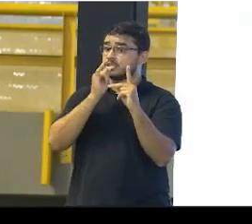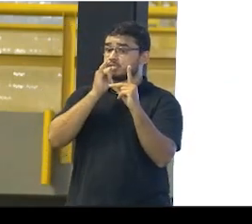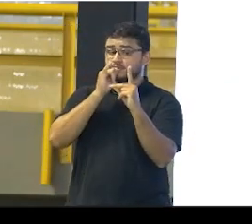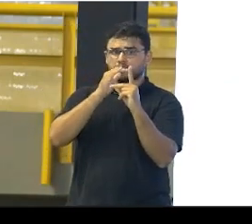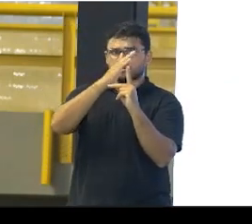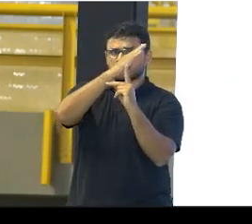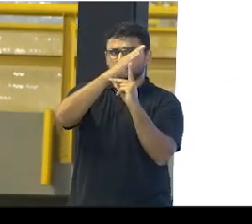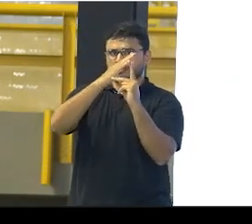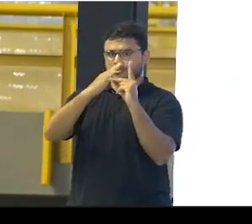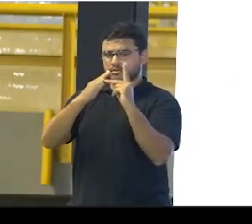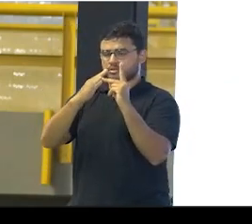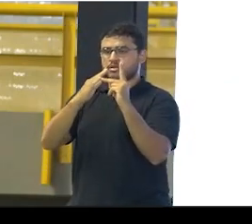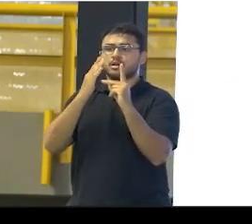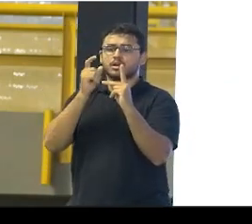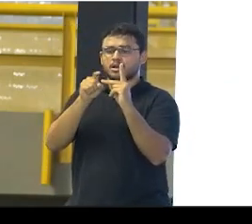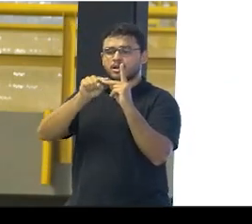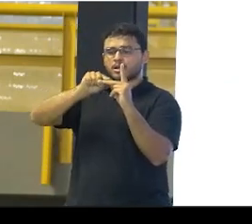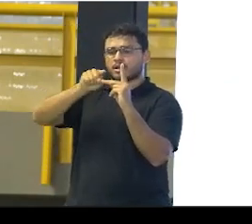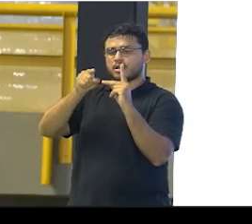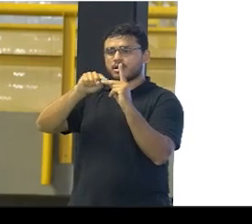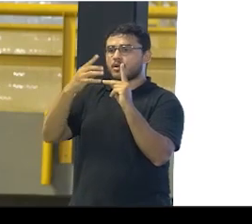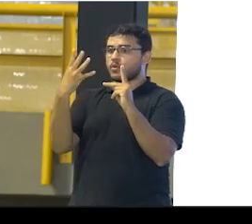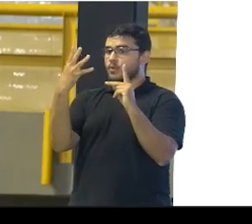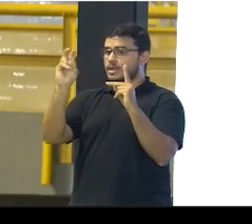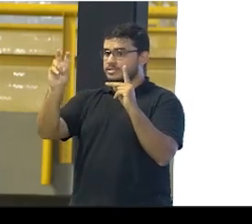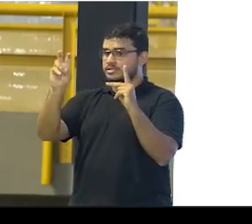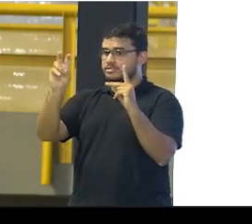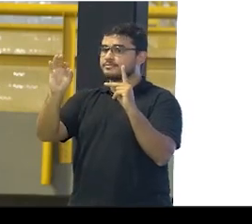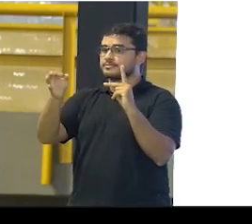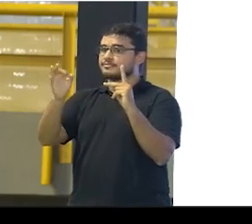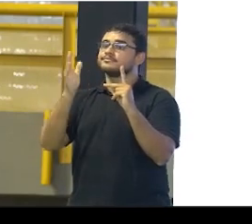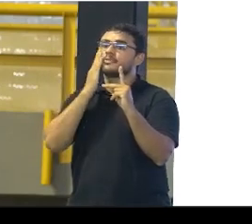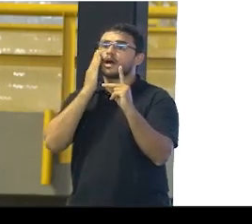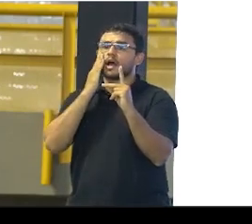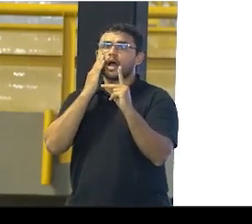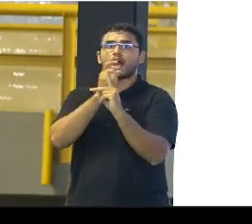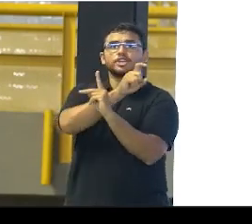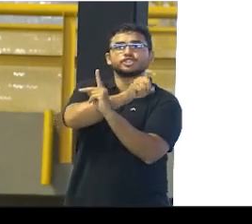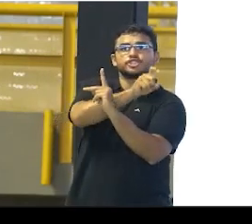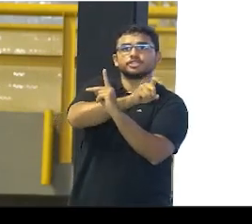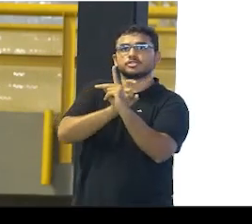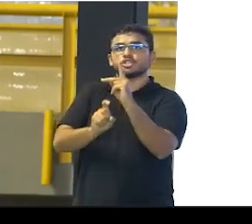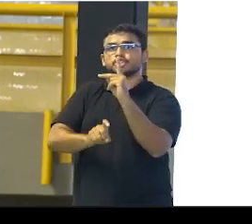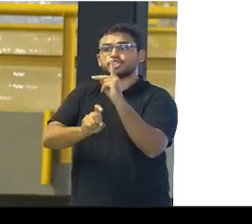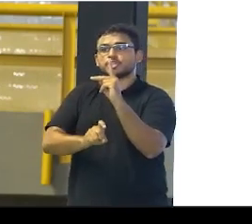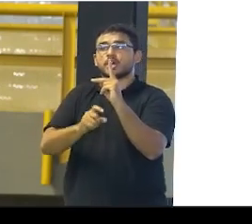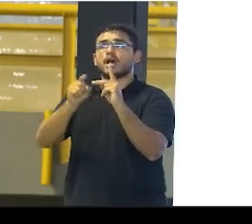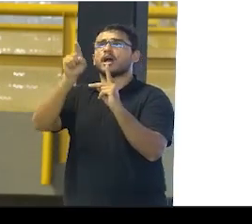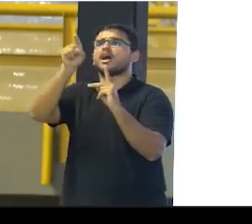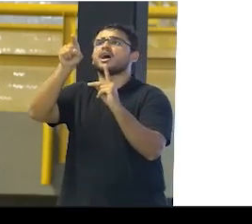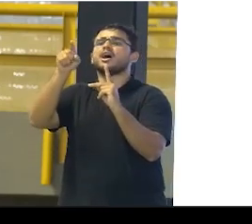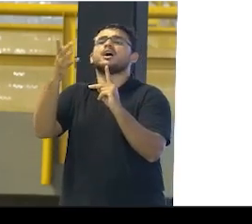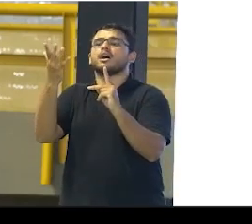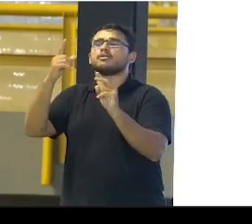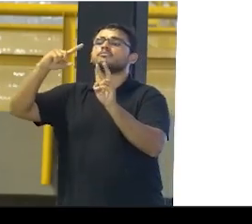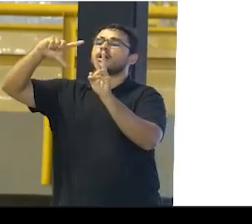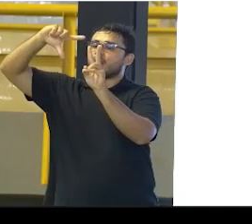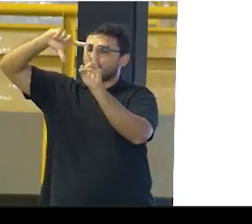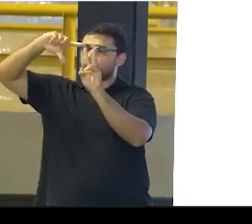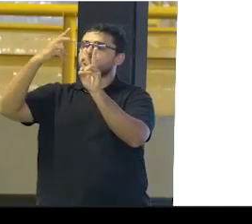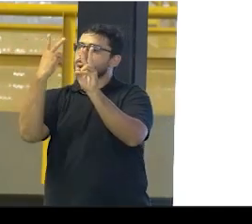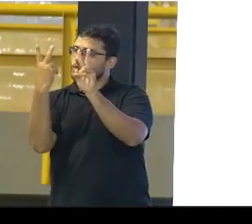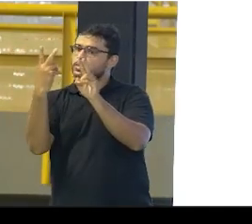sempre assim, base maior mais base menor vezes a altura sobre 2. Então sempre fazendo essa jogadinha,